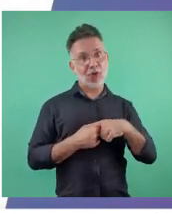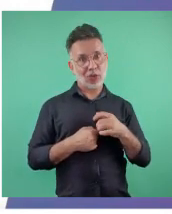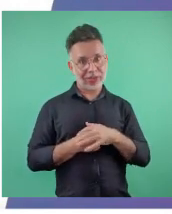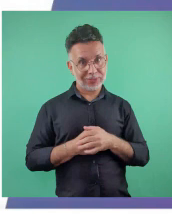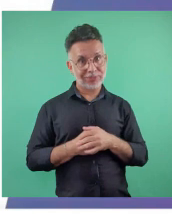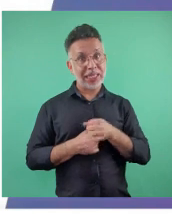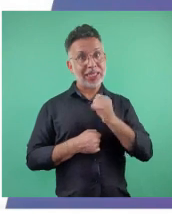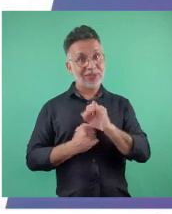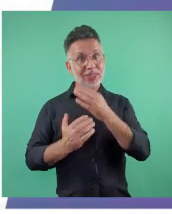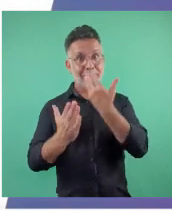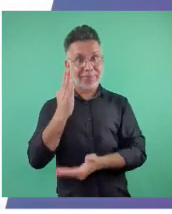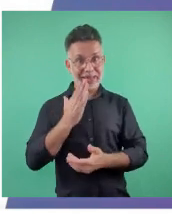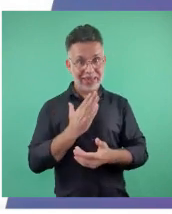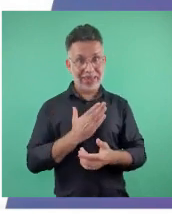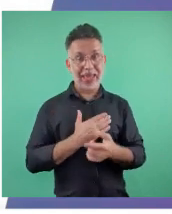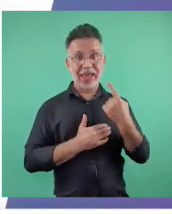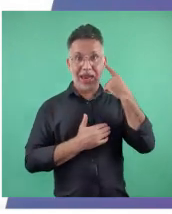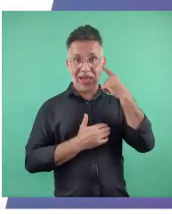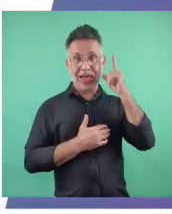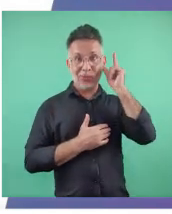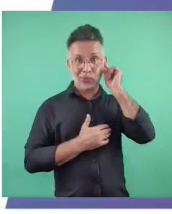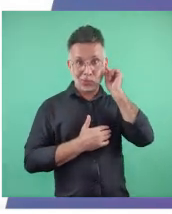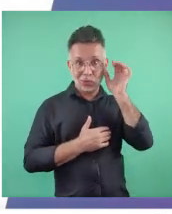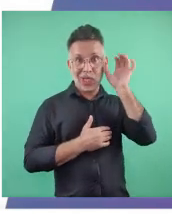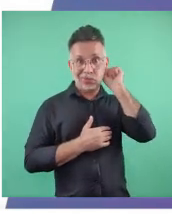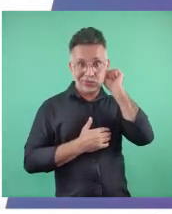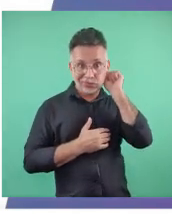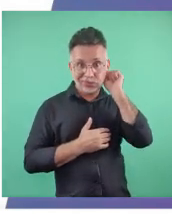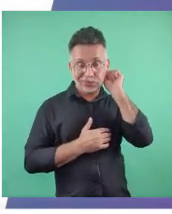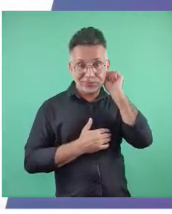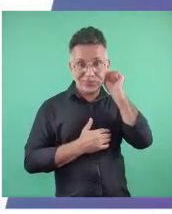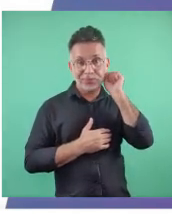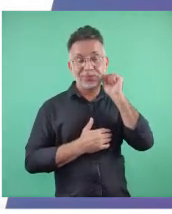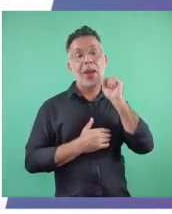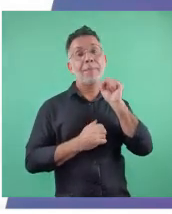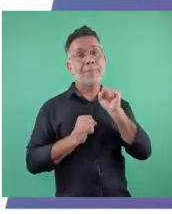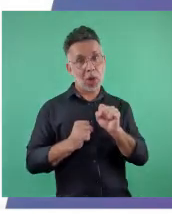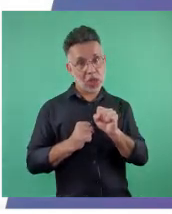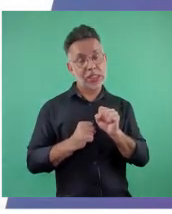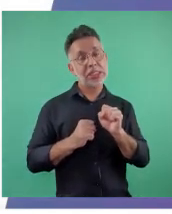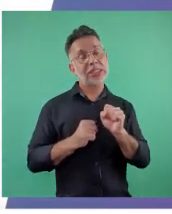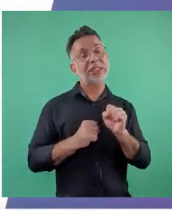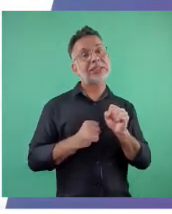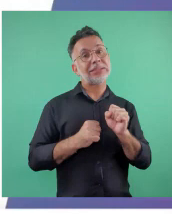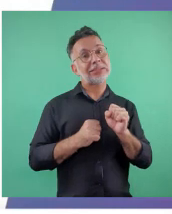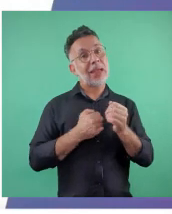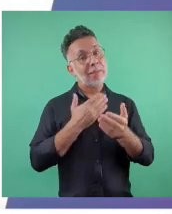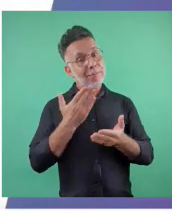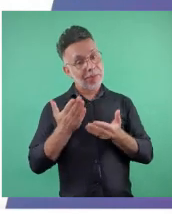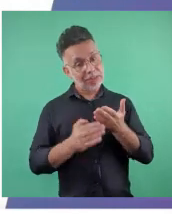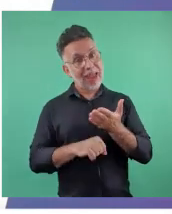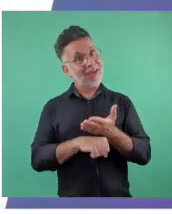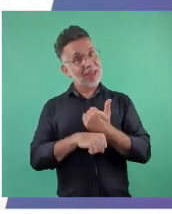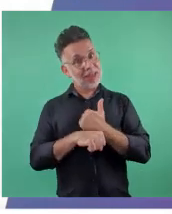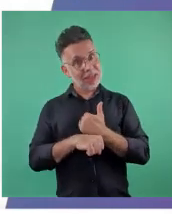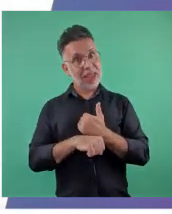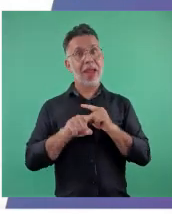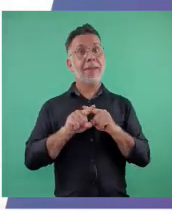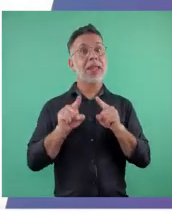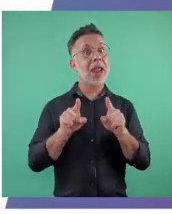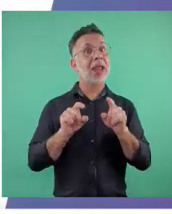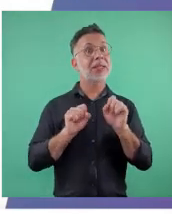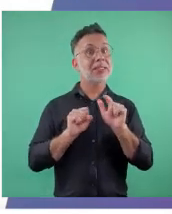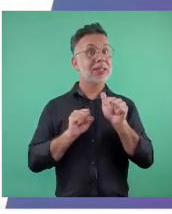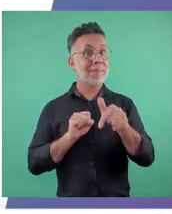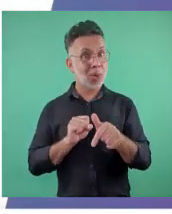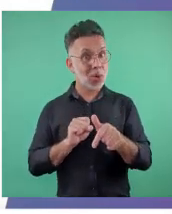irreversível. Então, perda auditiva por exposição a níveis de pressão sonora elevados, elas podem sim ser